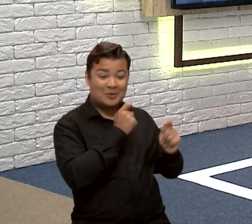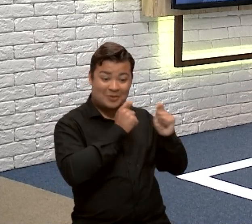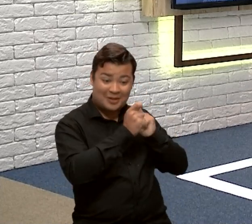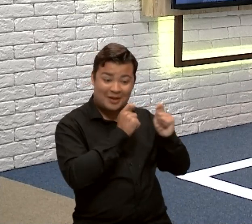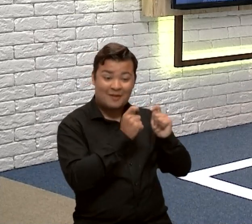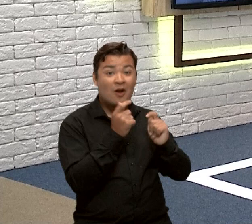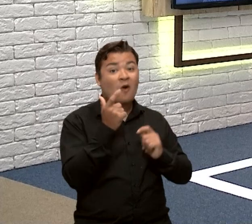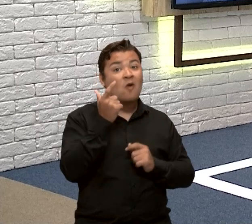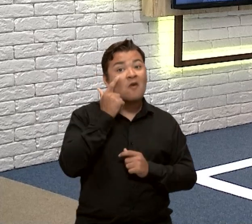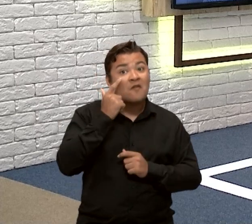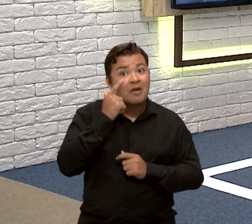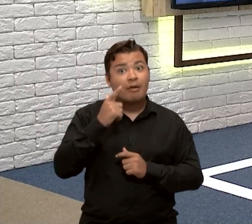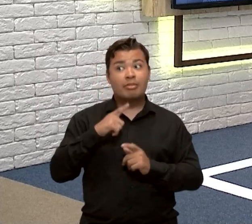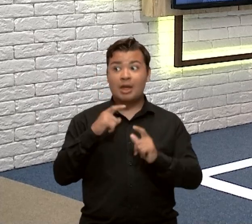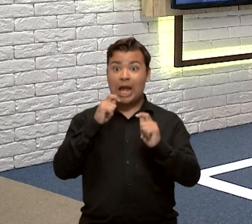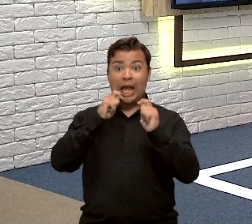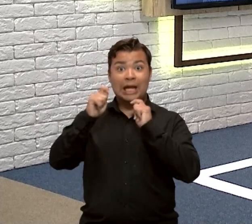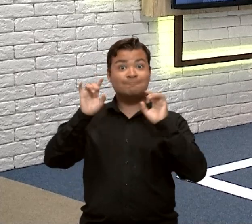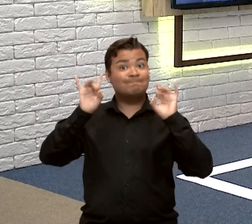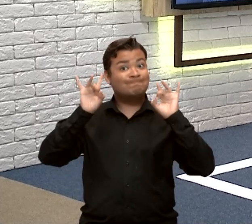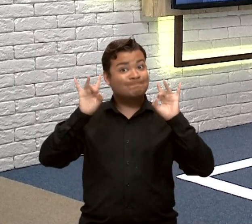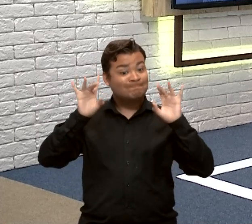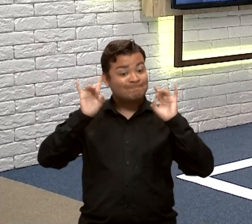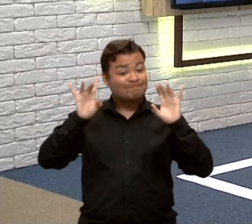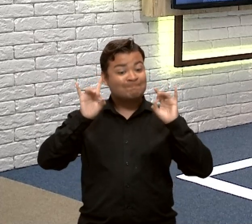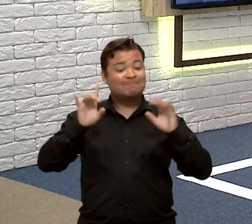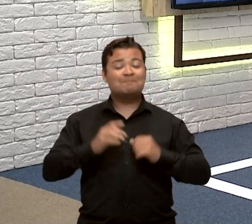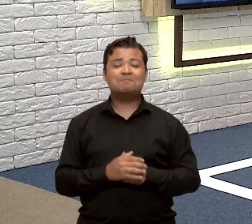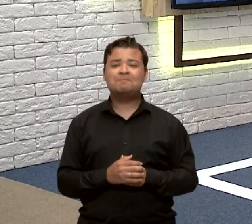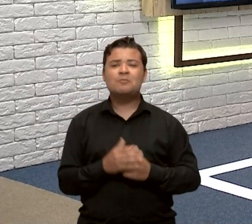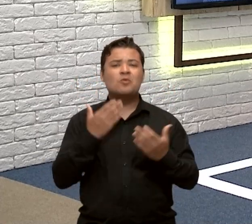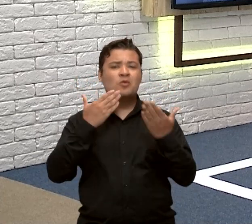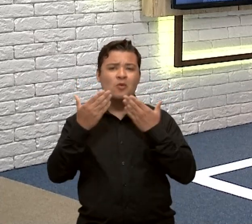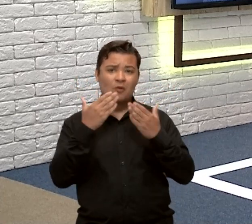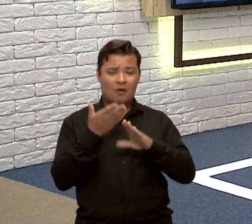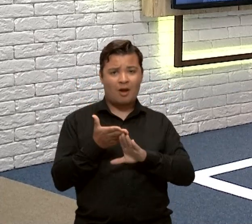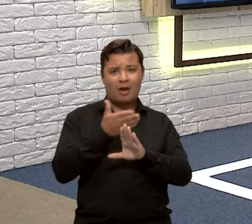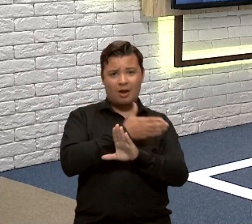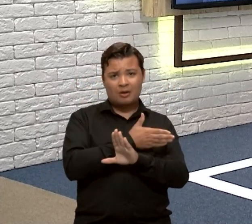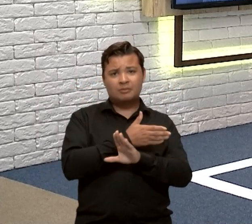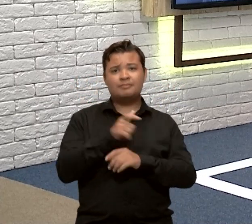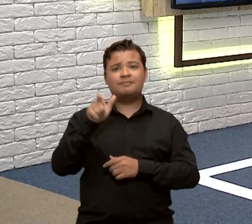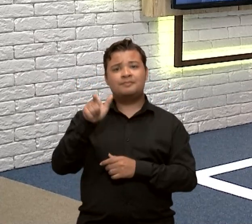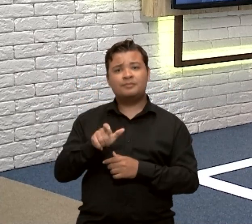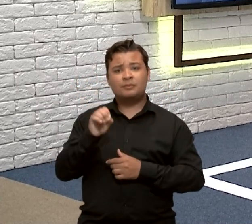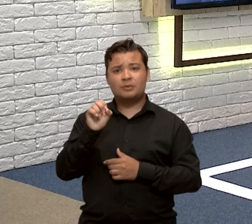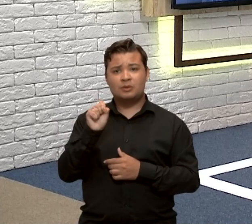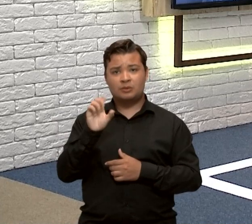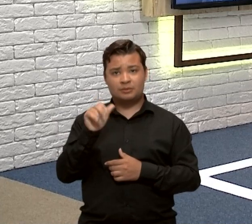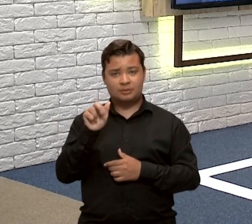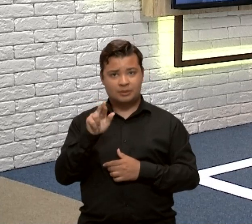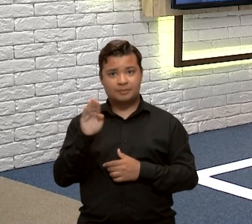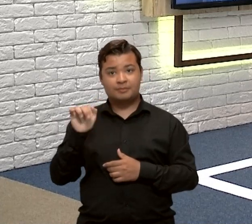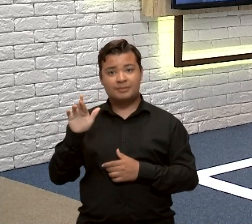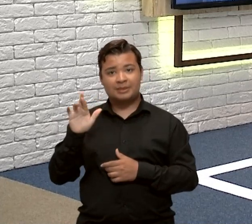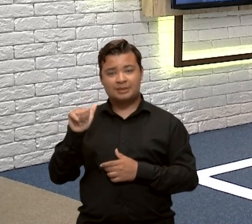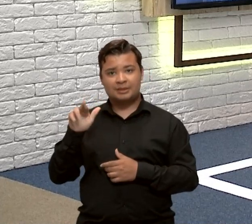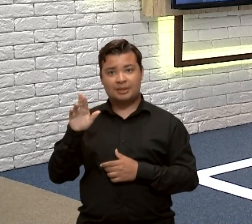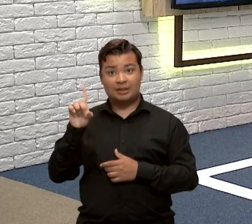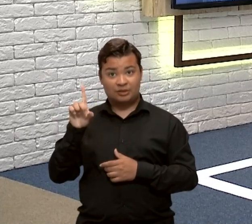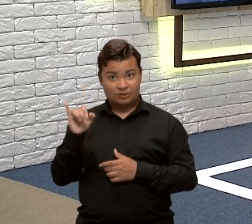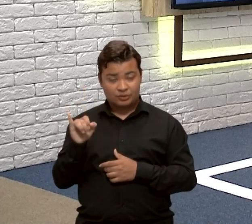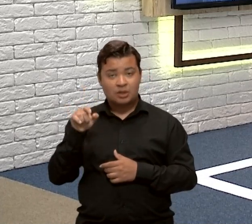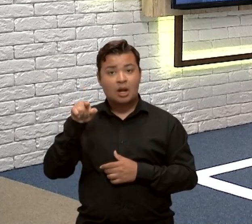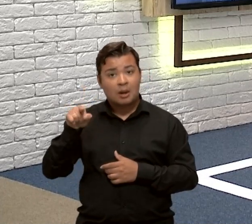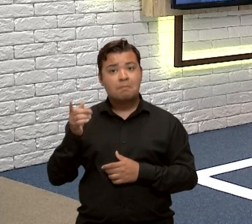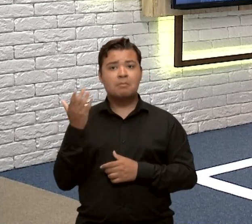a conferir a nossa entrevista especial de hoje. Nós conversamos aqui mais cedo com o Oscar Bernardi. Ele foi capitão